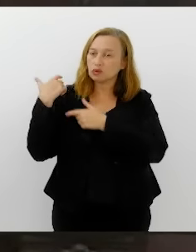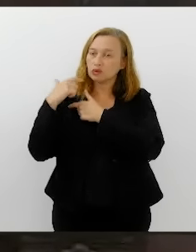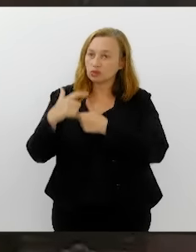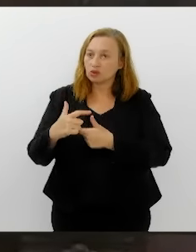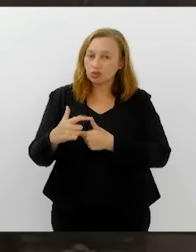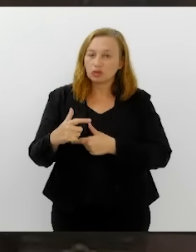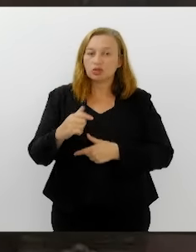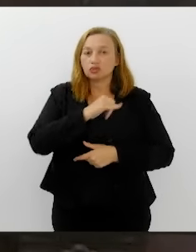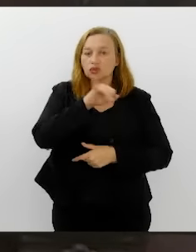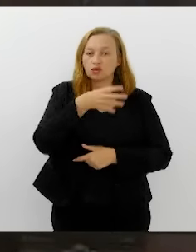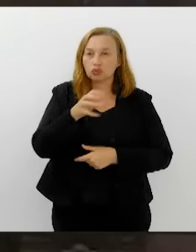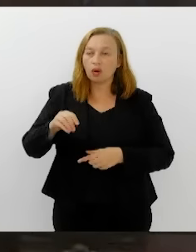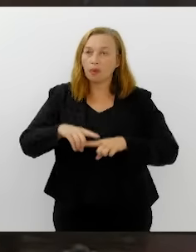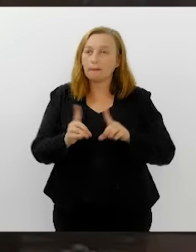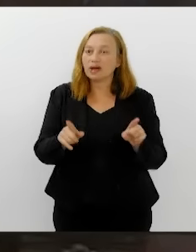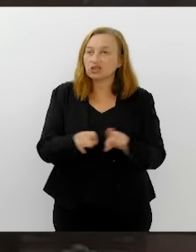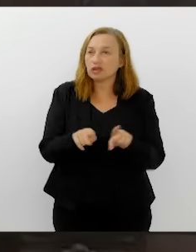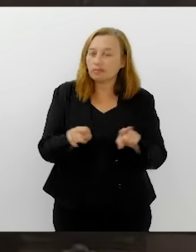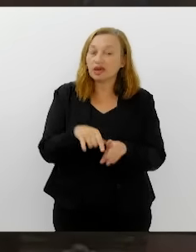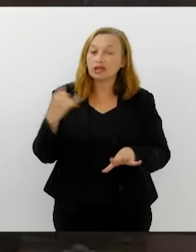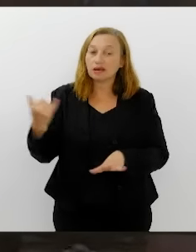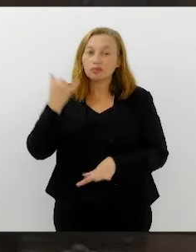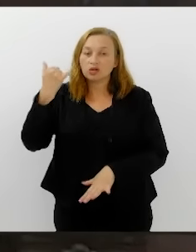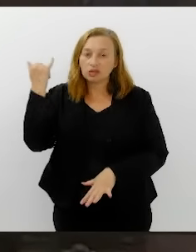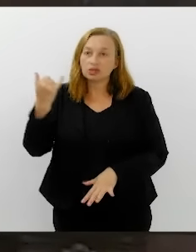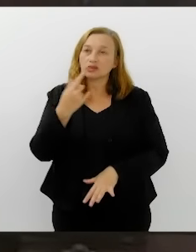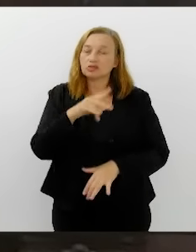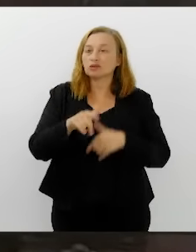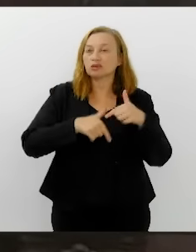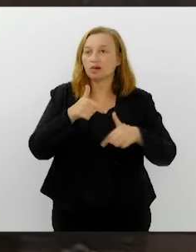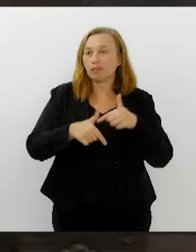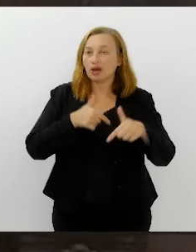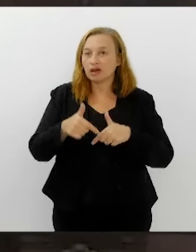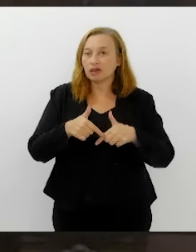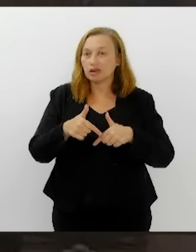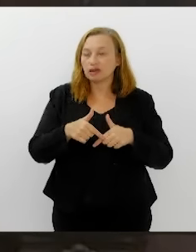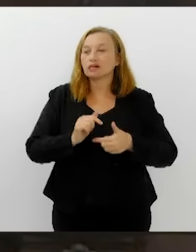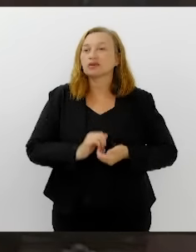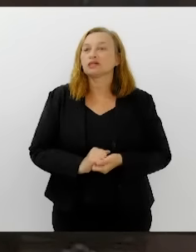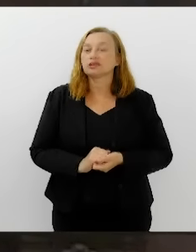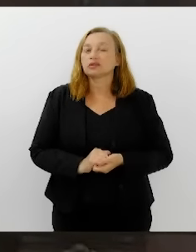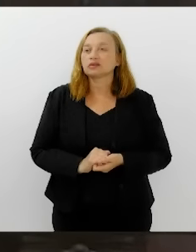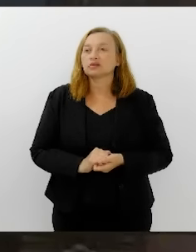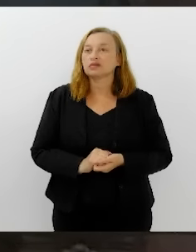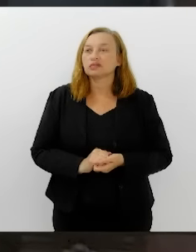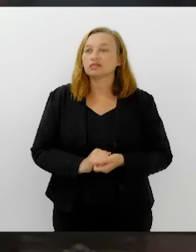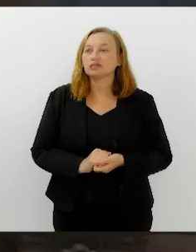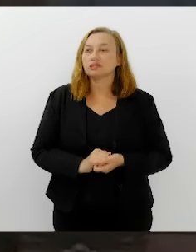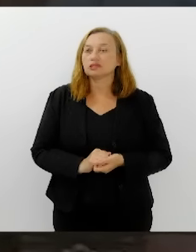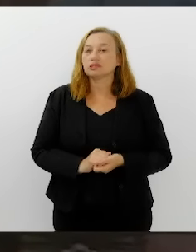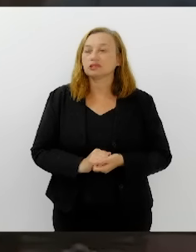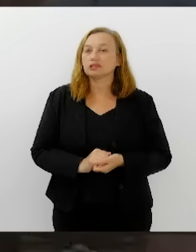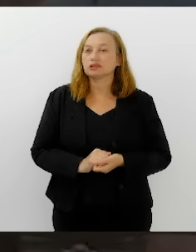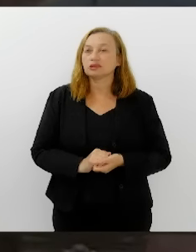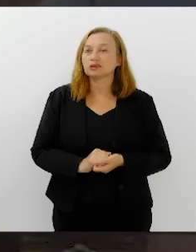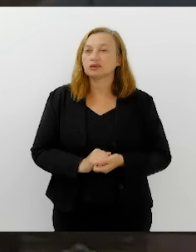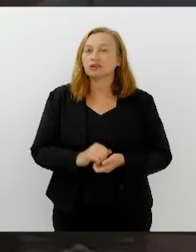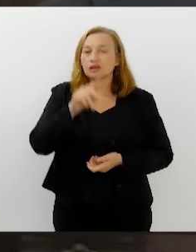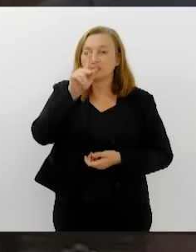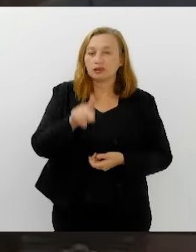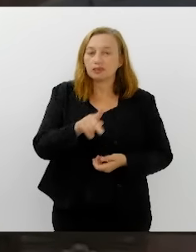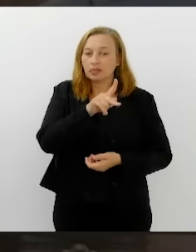Monsenhor Clá, mas também da importância de sua missão. Quero externalizar Vossa Reverendíssima Padre Ricardo